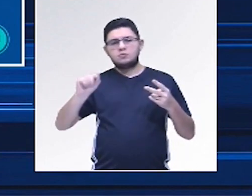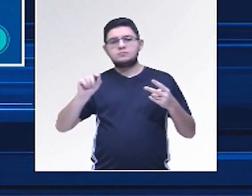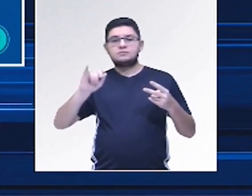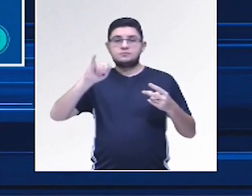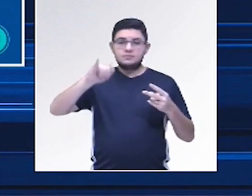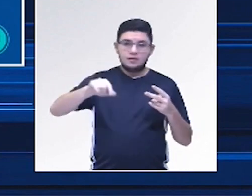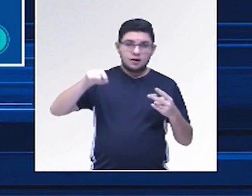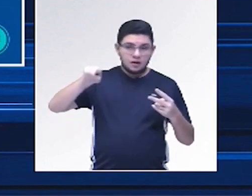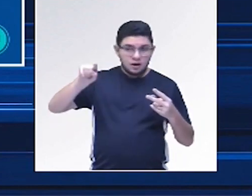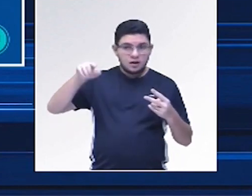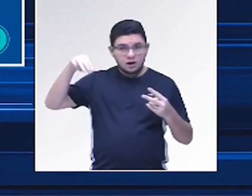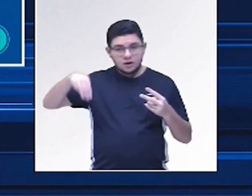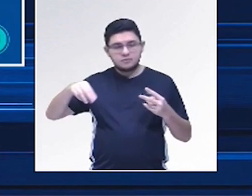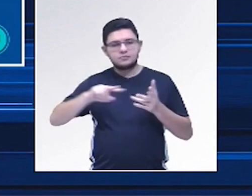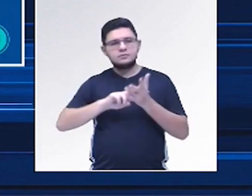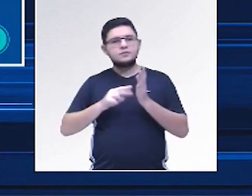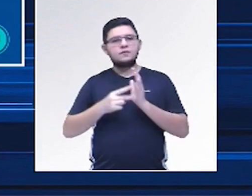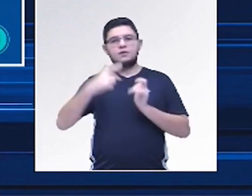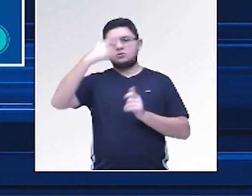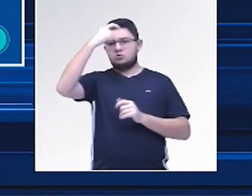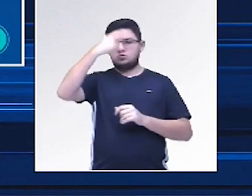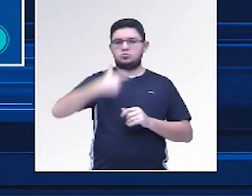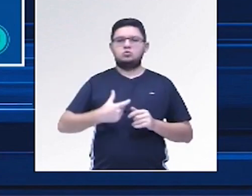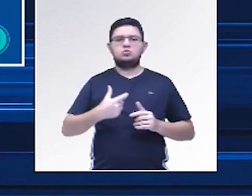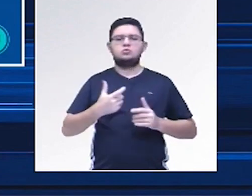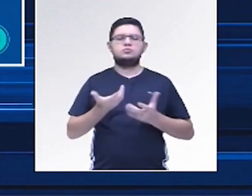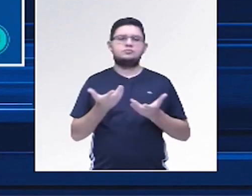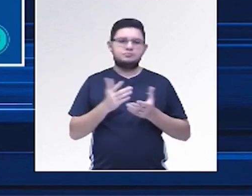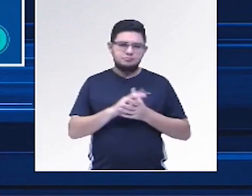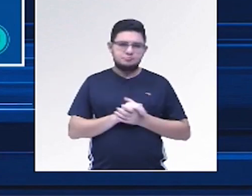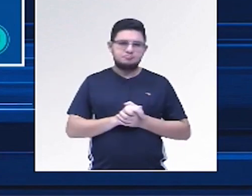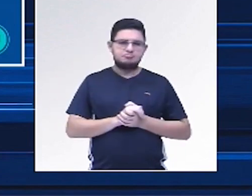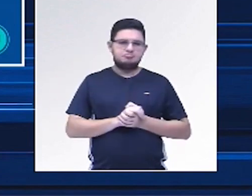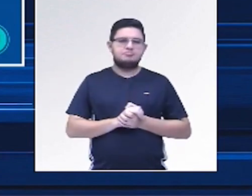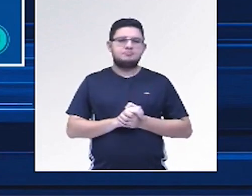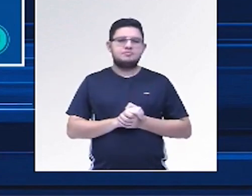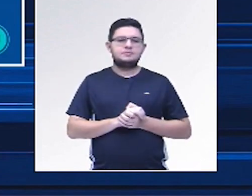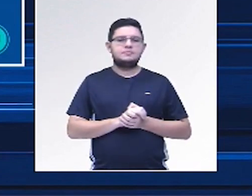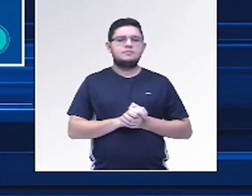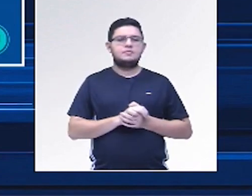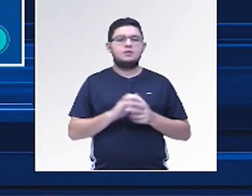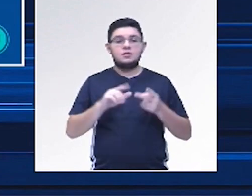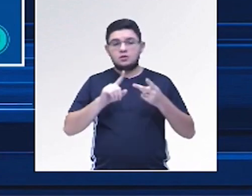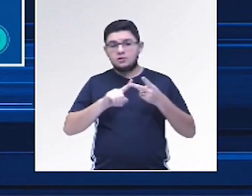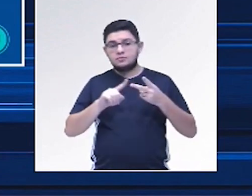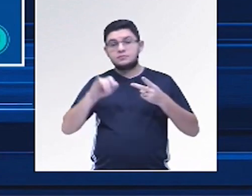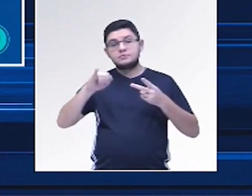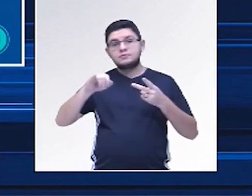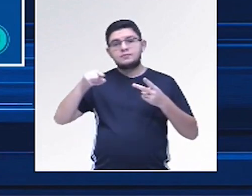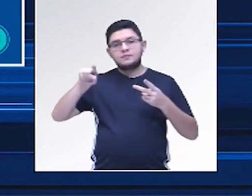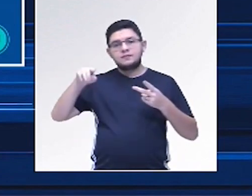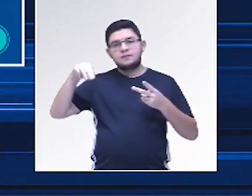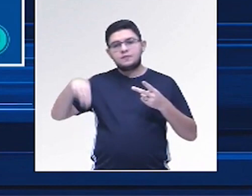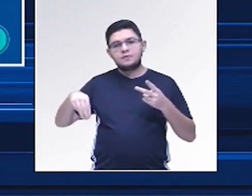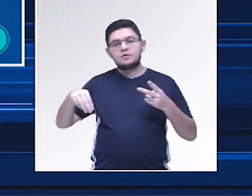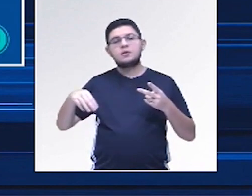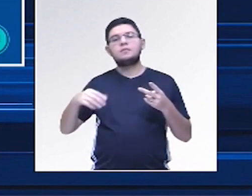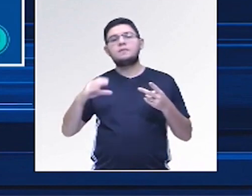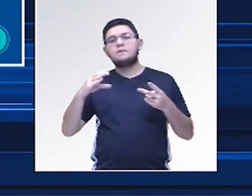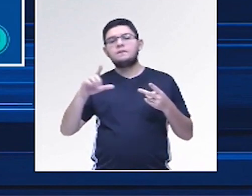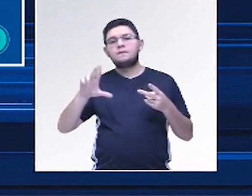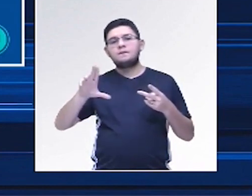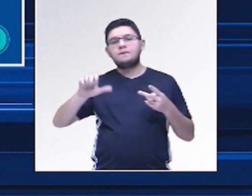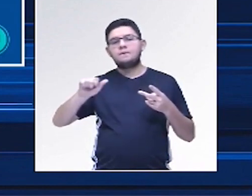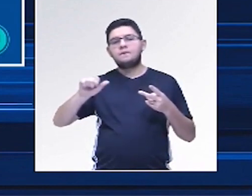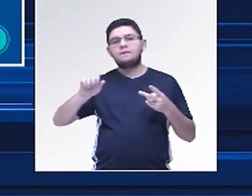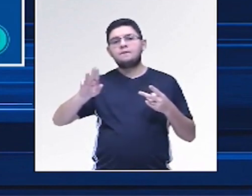I'm, I'm, I'm, que significa eu sou. Eu sou Cláudia, eu sou Rodrigo, eu sou Eduardo.